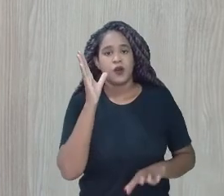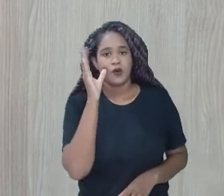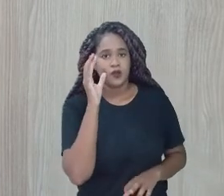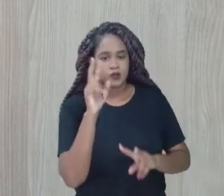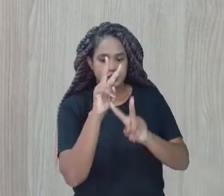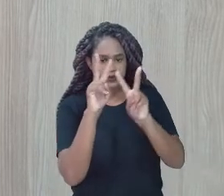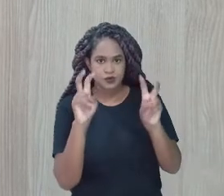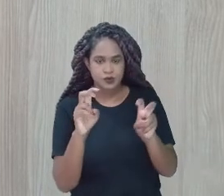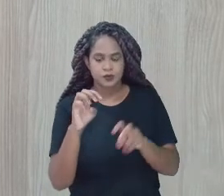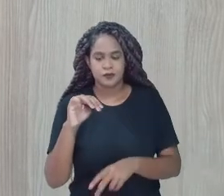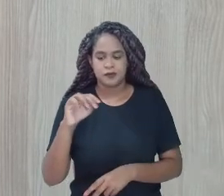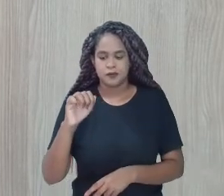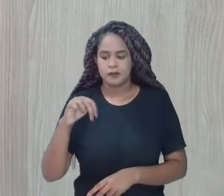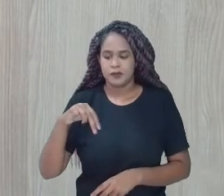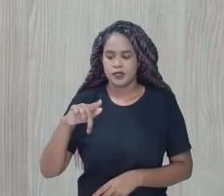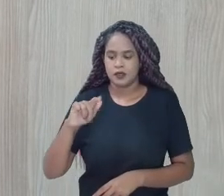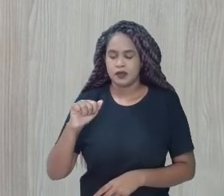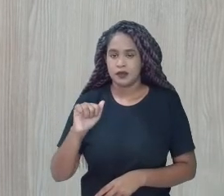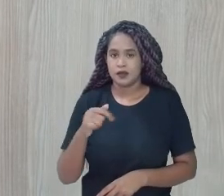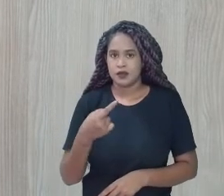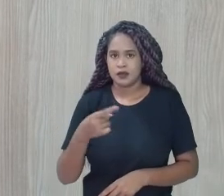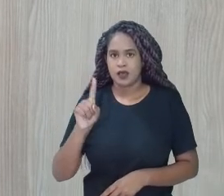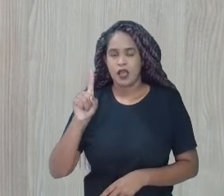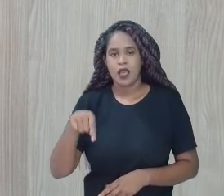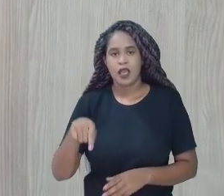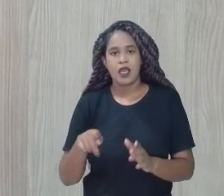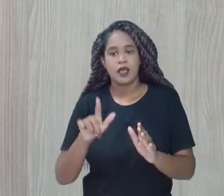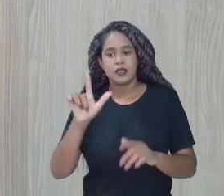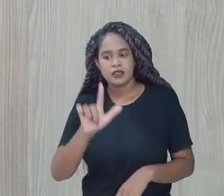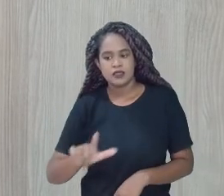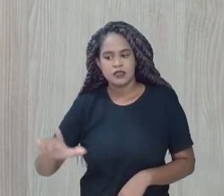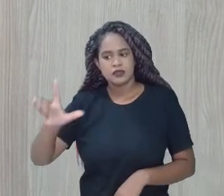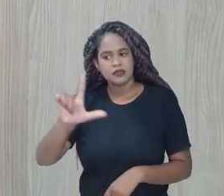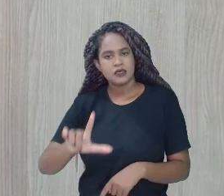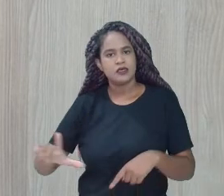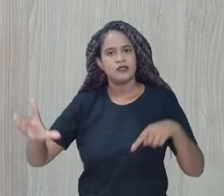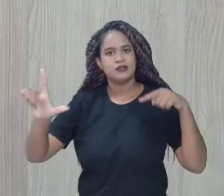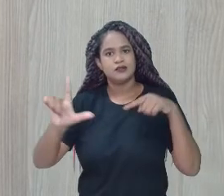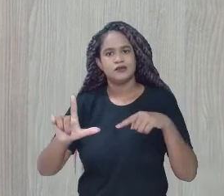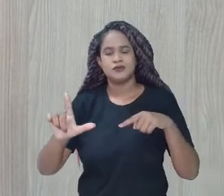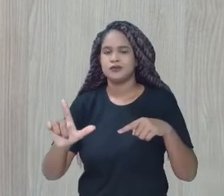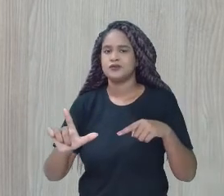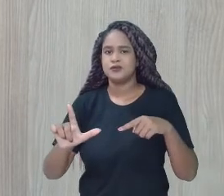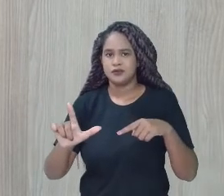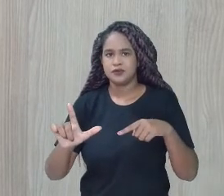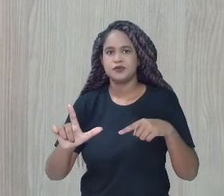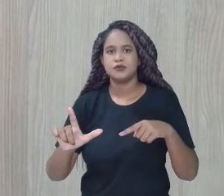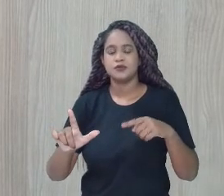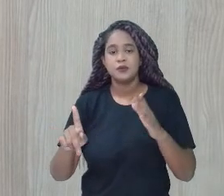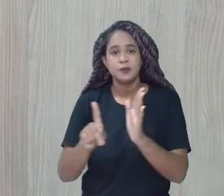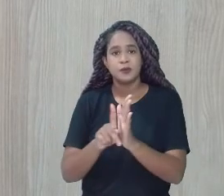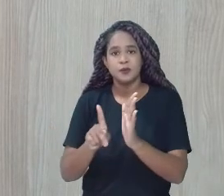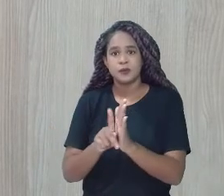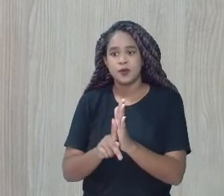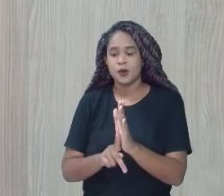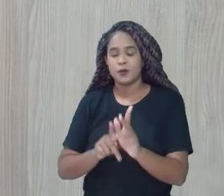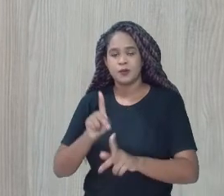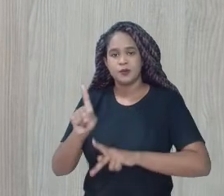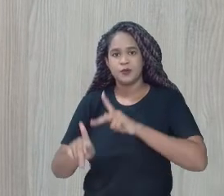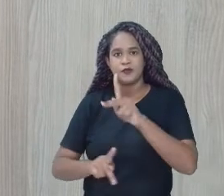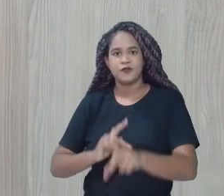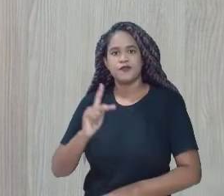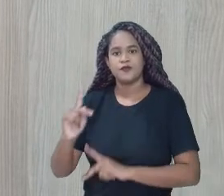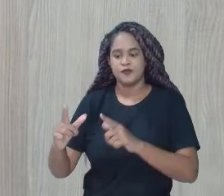mangás, minha gente, os mangás, eles são realmente uma literatura muito, mas muito popular lá no Japão.